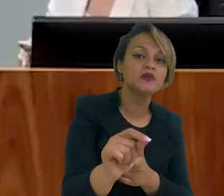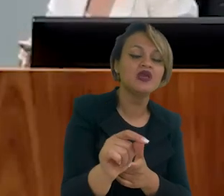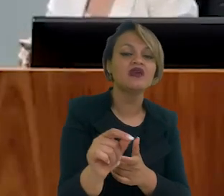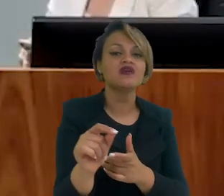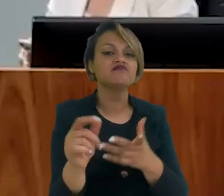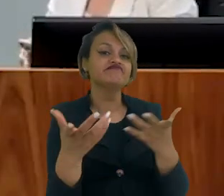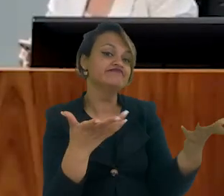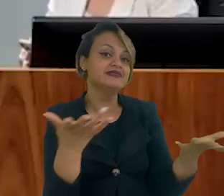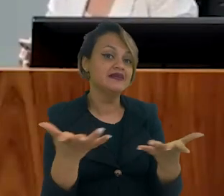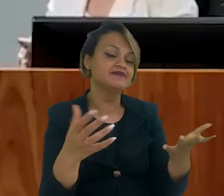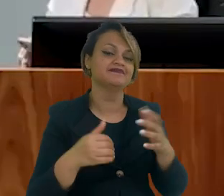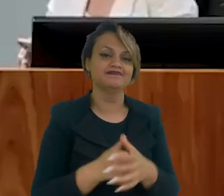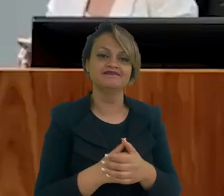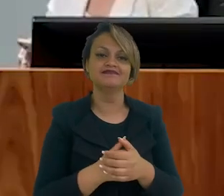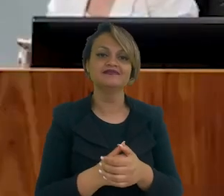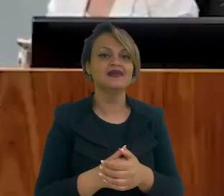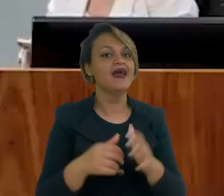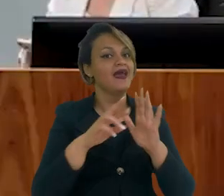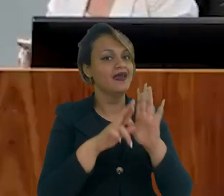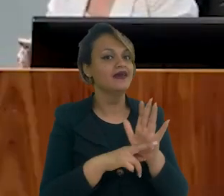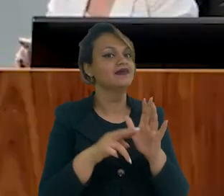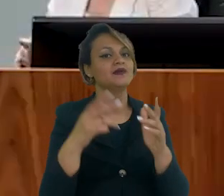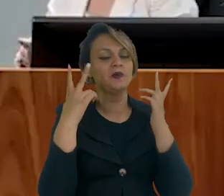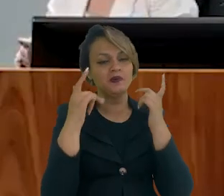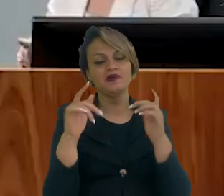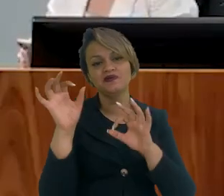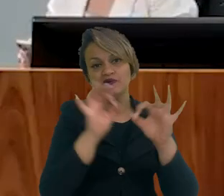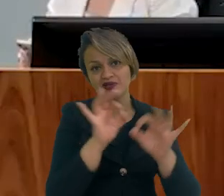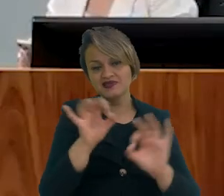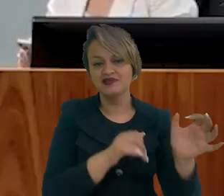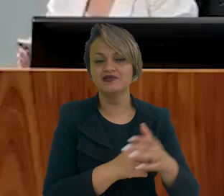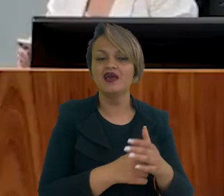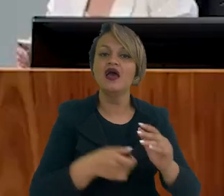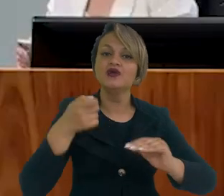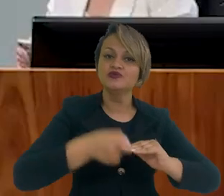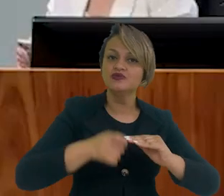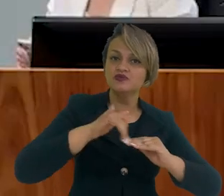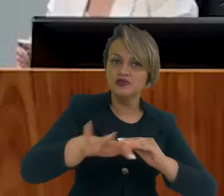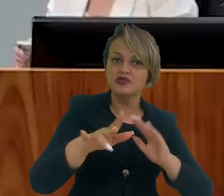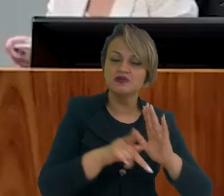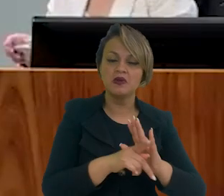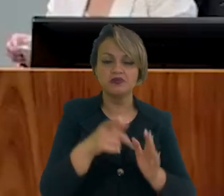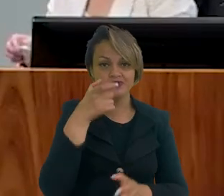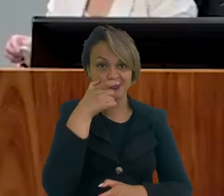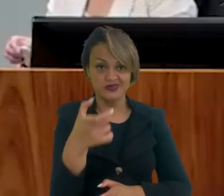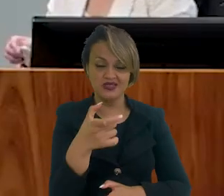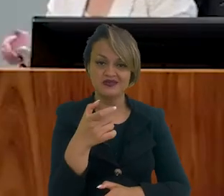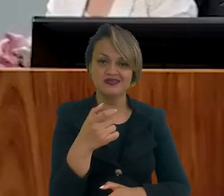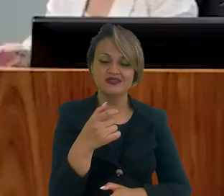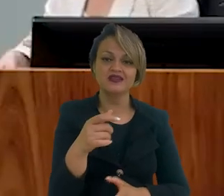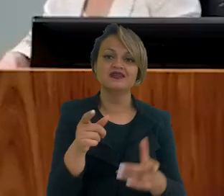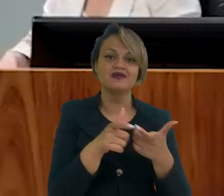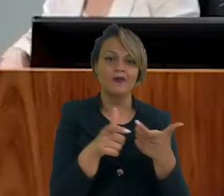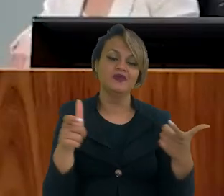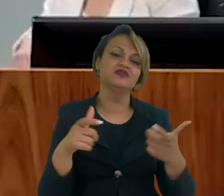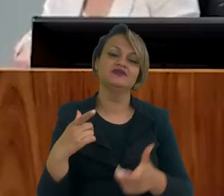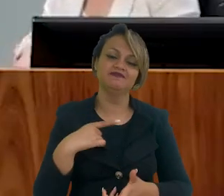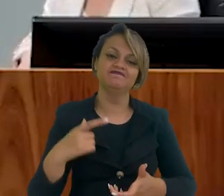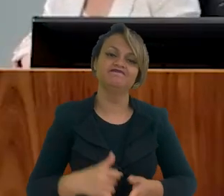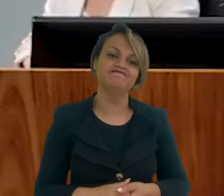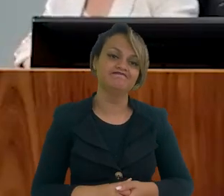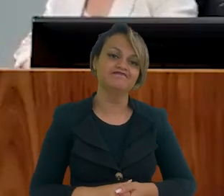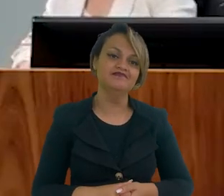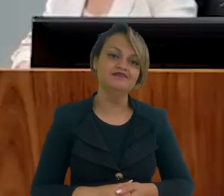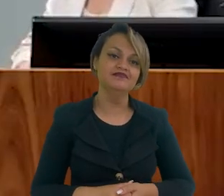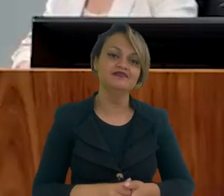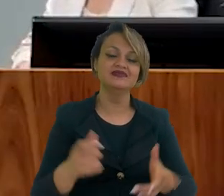de Ouro da prova né quem Alega prova salvo né clássica construída nem